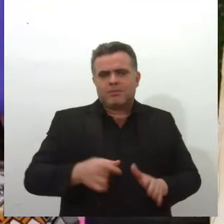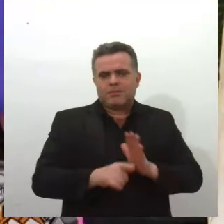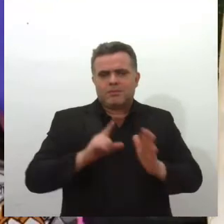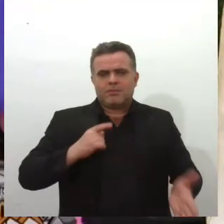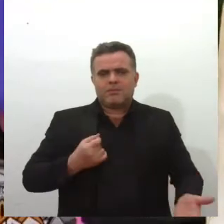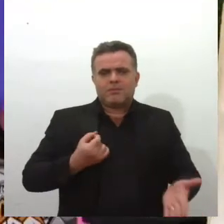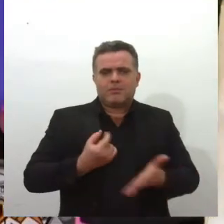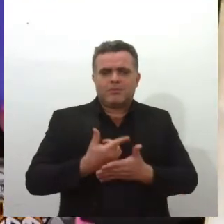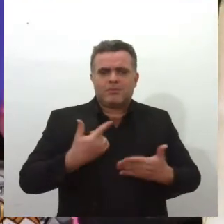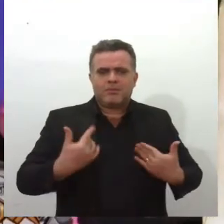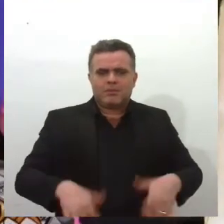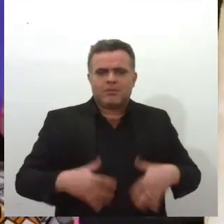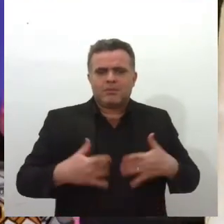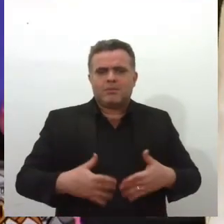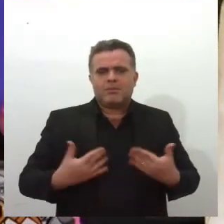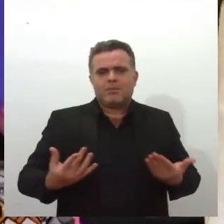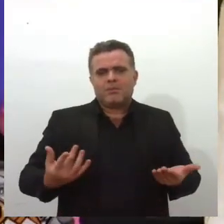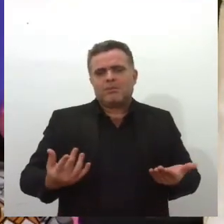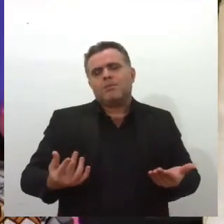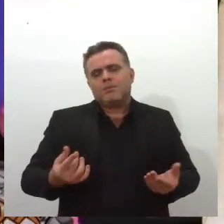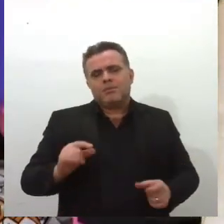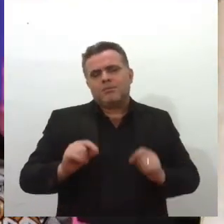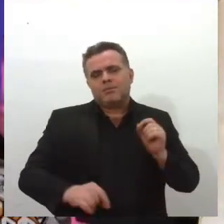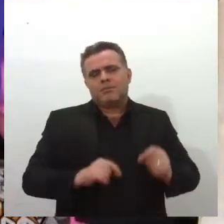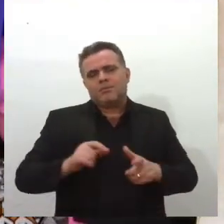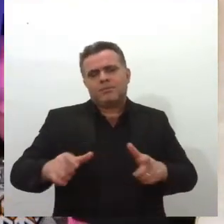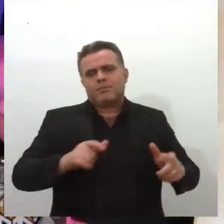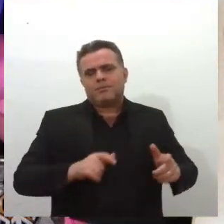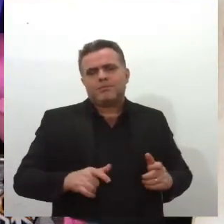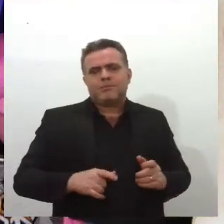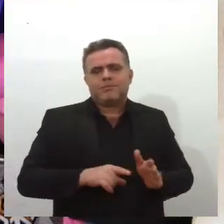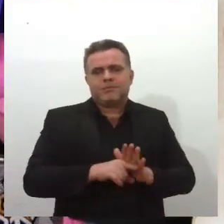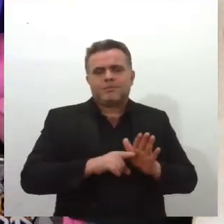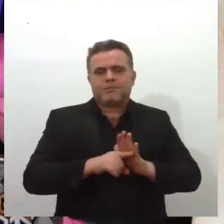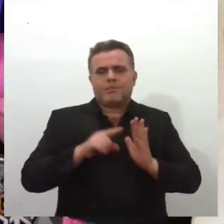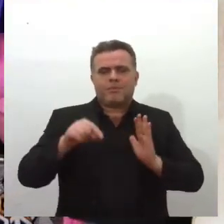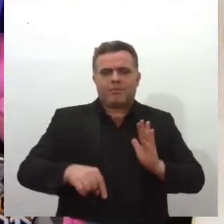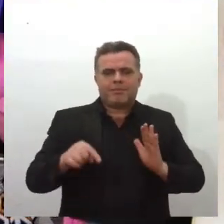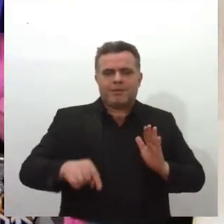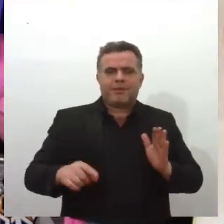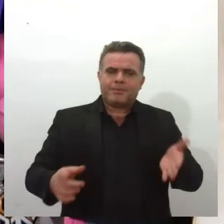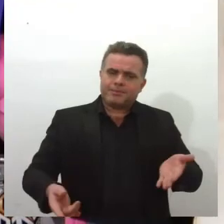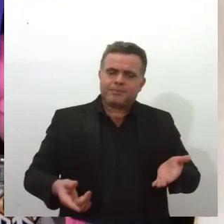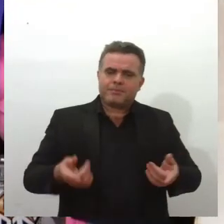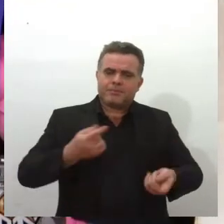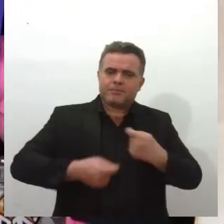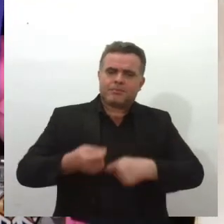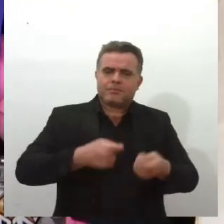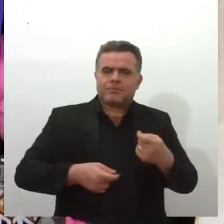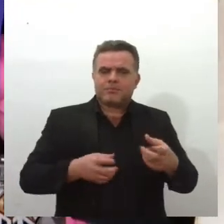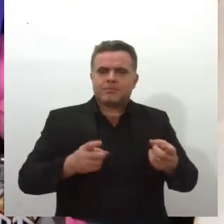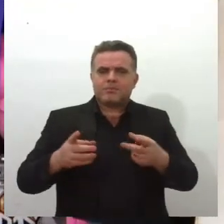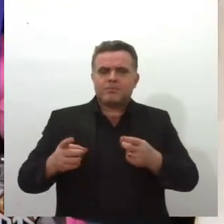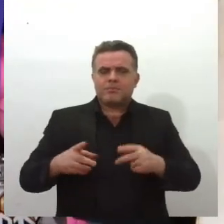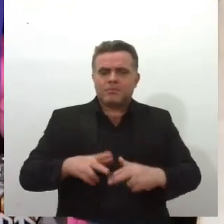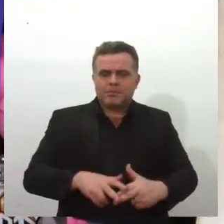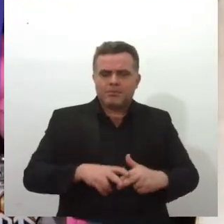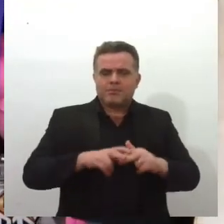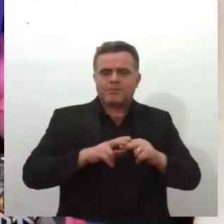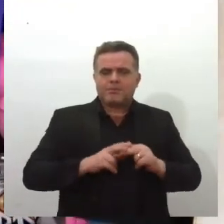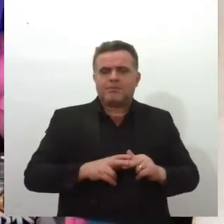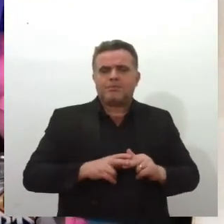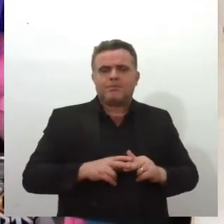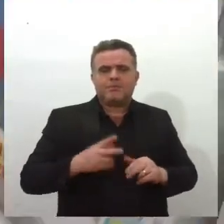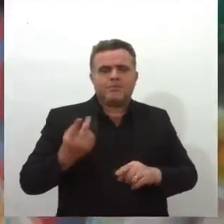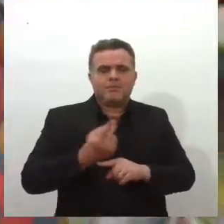É uma fase de encontrar. A gente rodando encontra ainda uma facilitação do comércio. O comércio está facilitando, né, a vendas, a gente procura